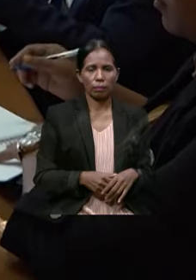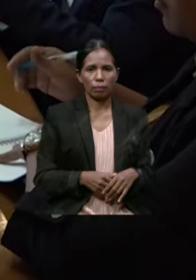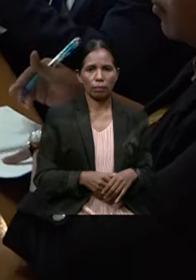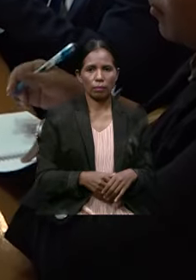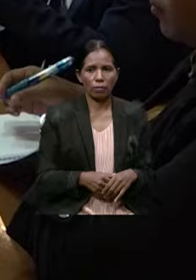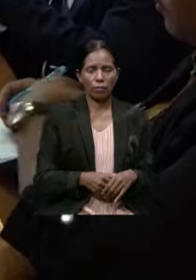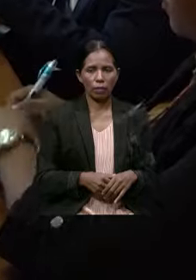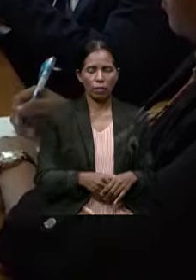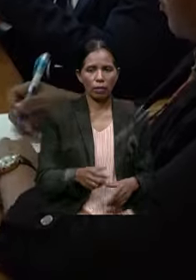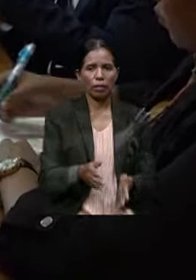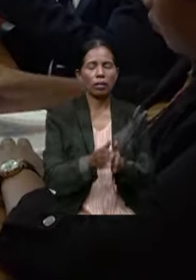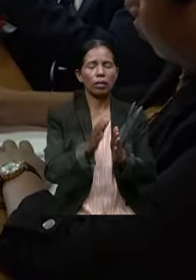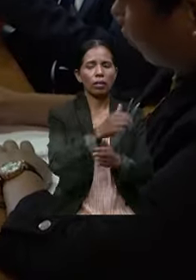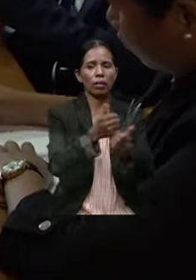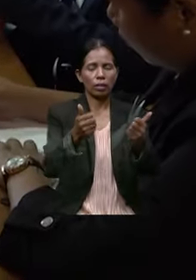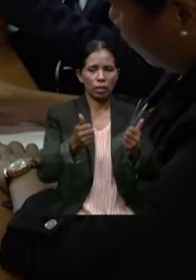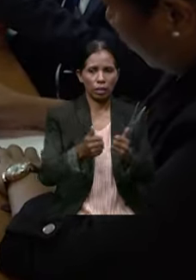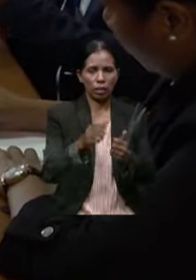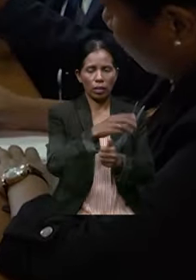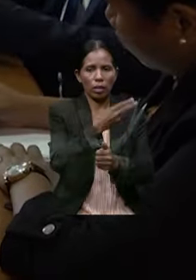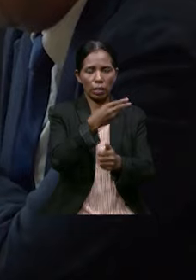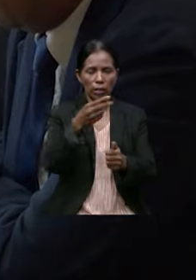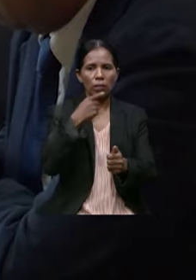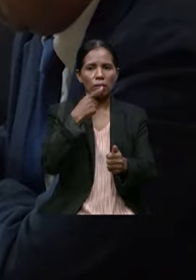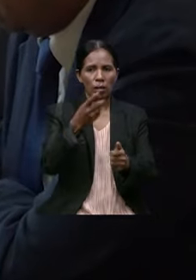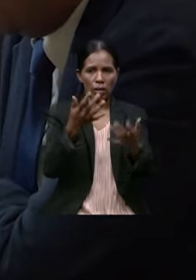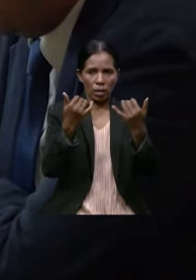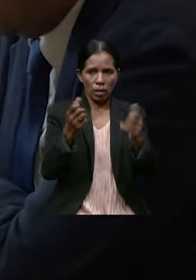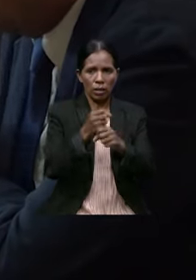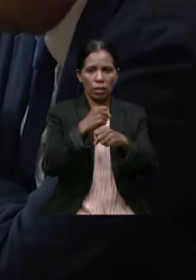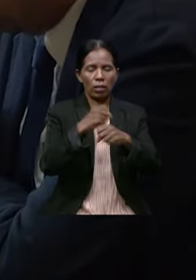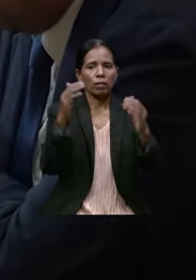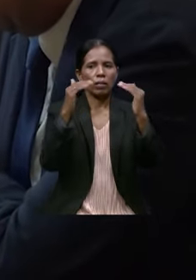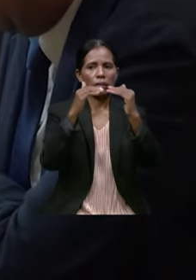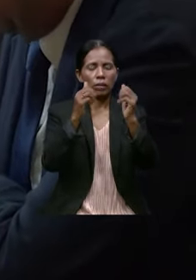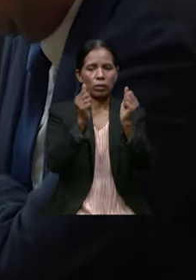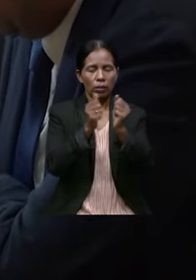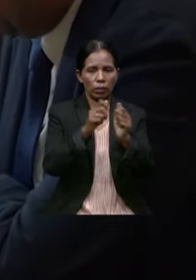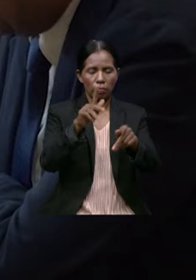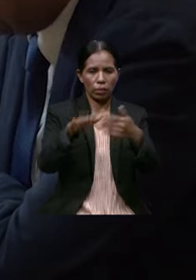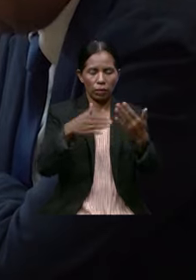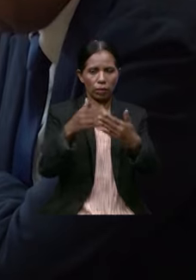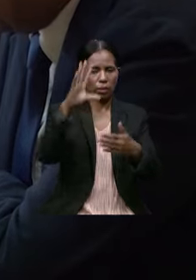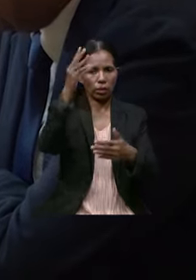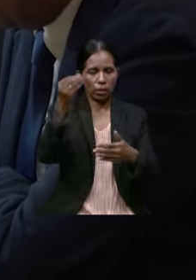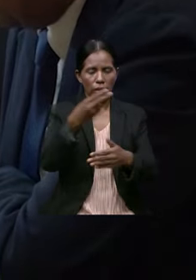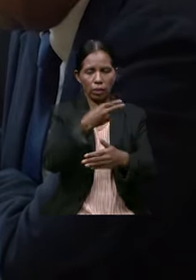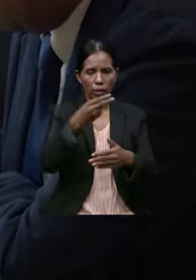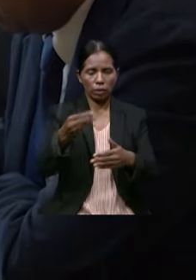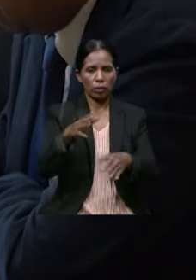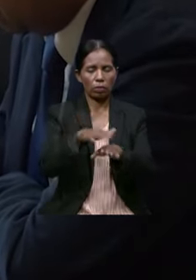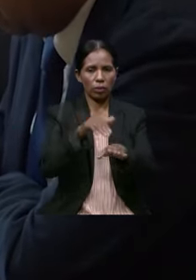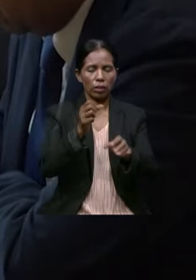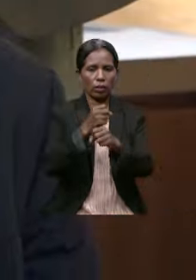A dedo comércio no indústria Timor-Leste Indonésia até tem, dadão né, ni halo na encontro ho investidor sira iha Jakarta Indonésia, o de convida a tu